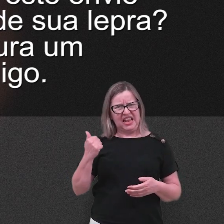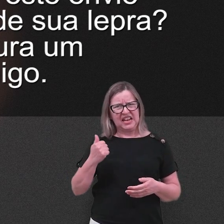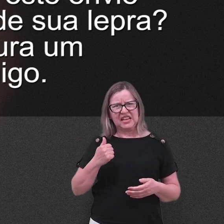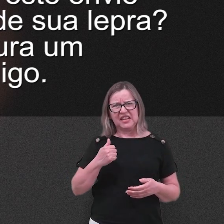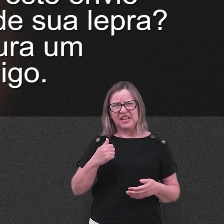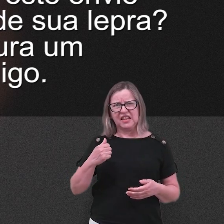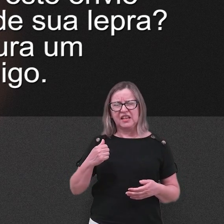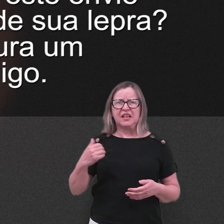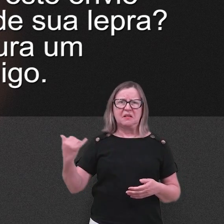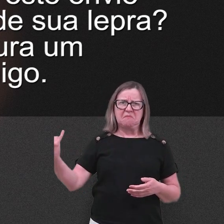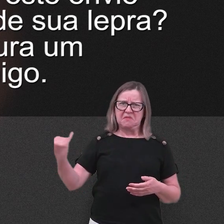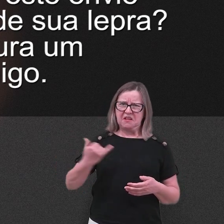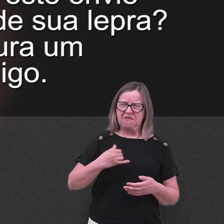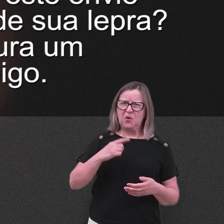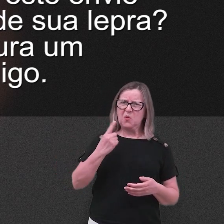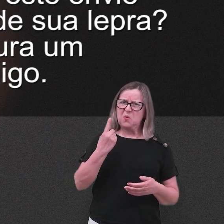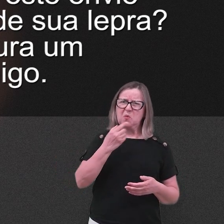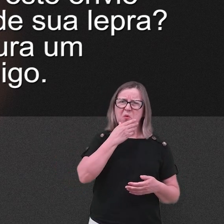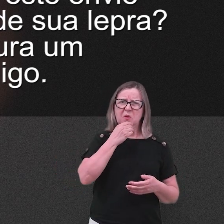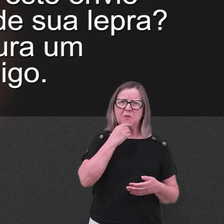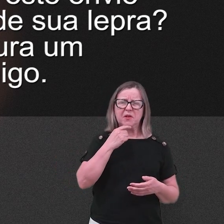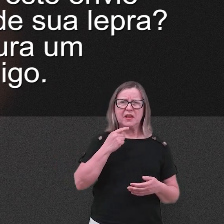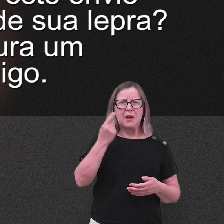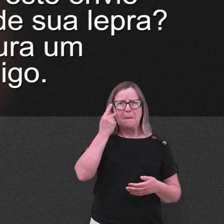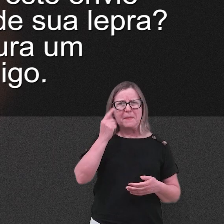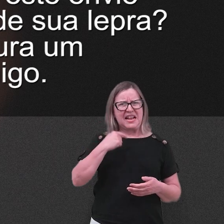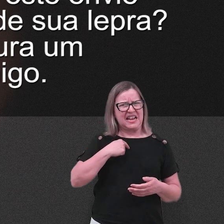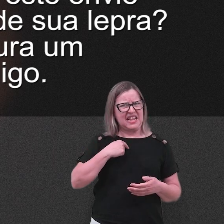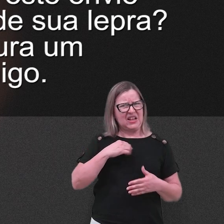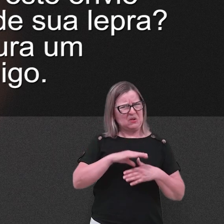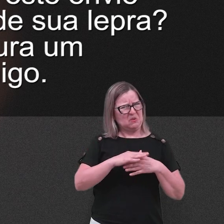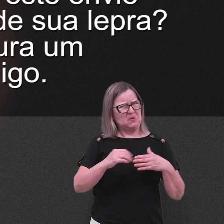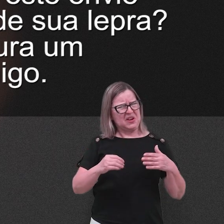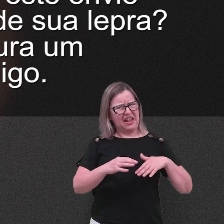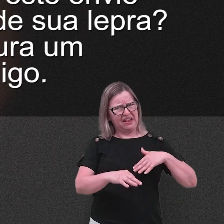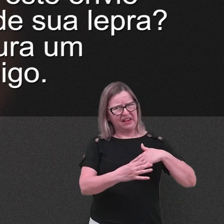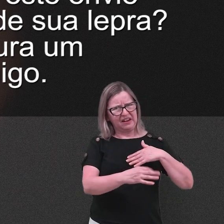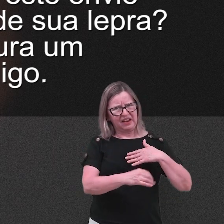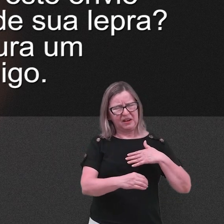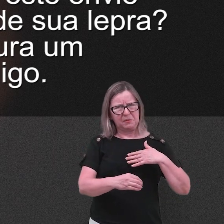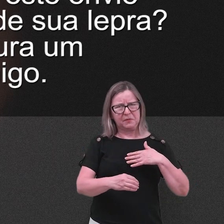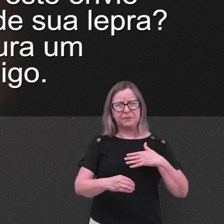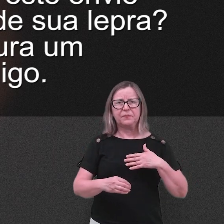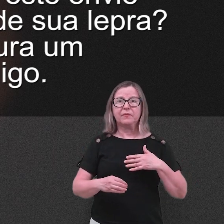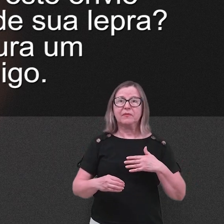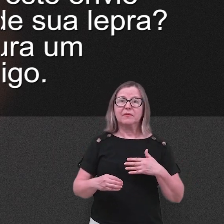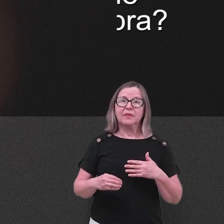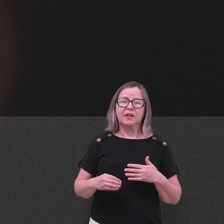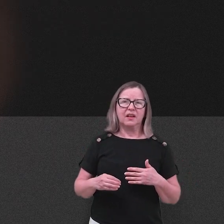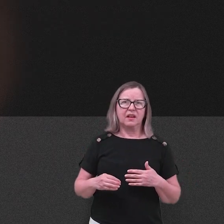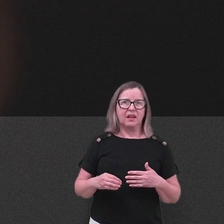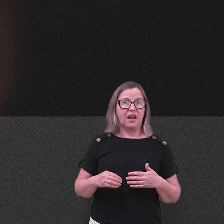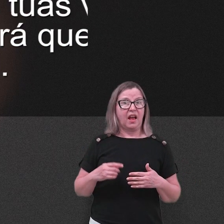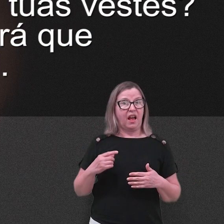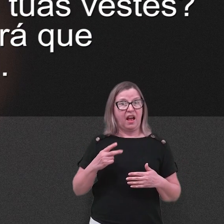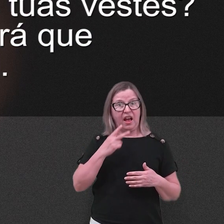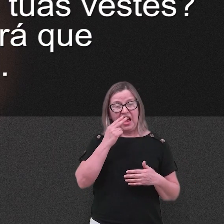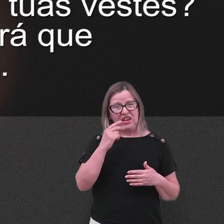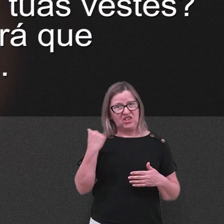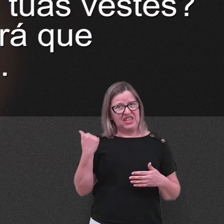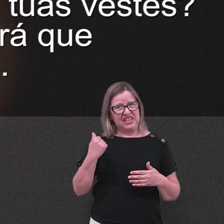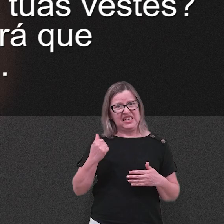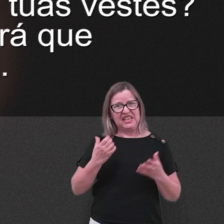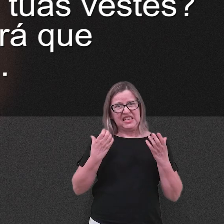sua lepra? Notai, pois, e vede que procura um pretexto para romper comigo. Ouvindo,